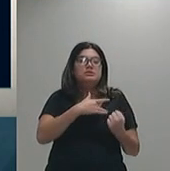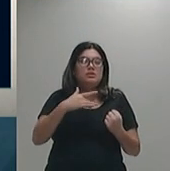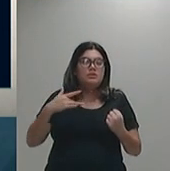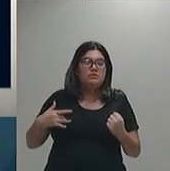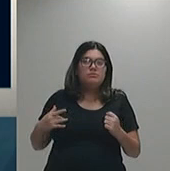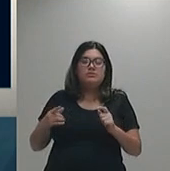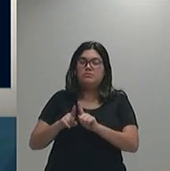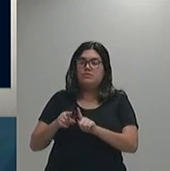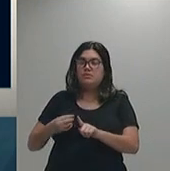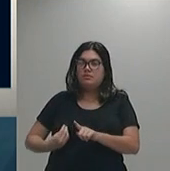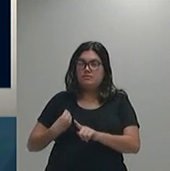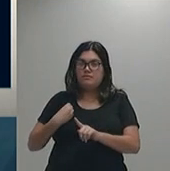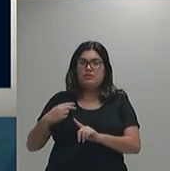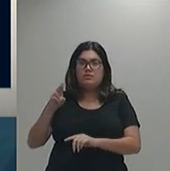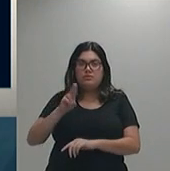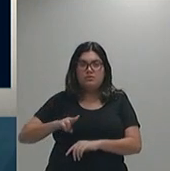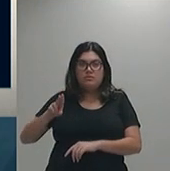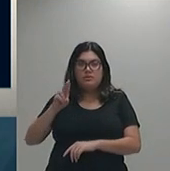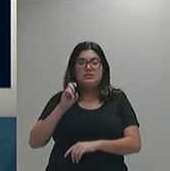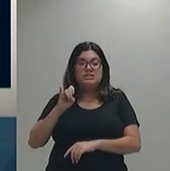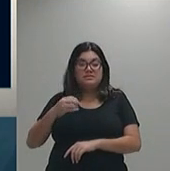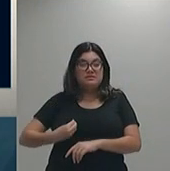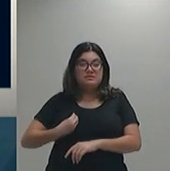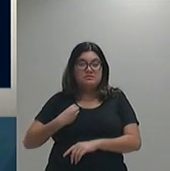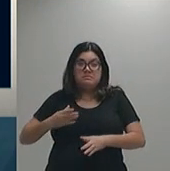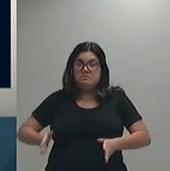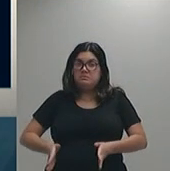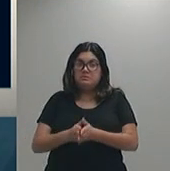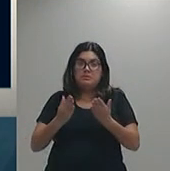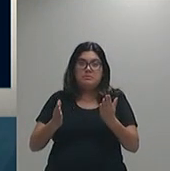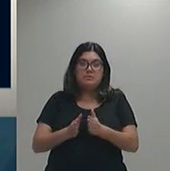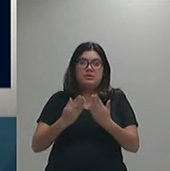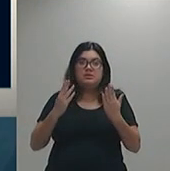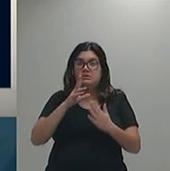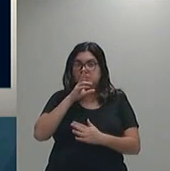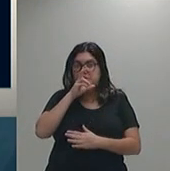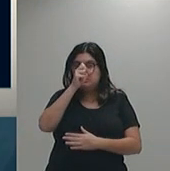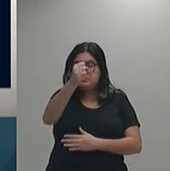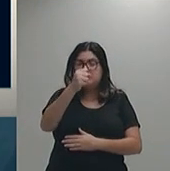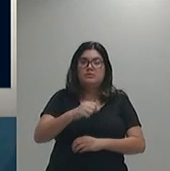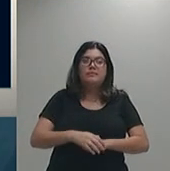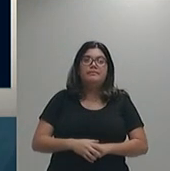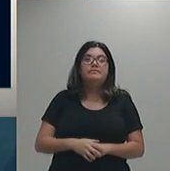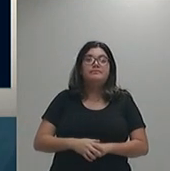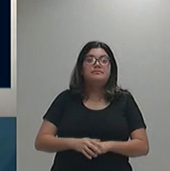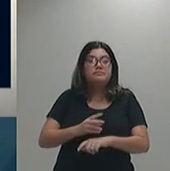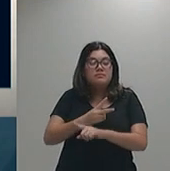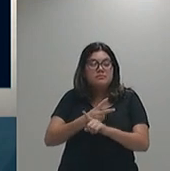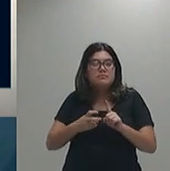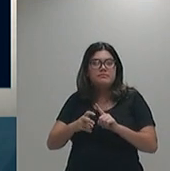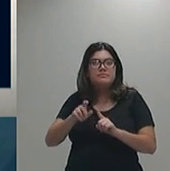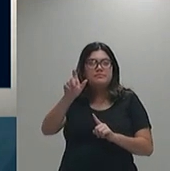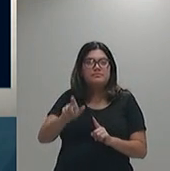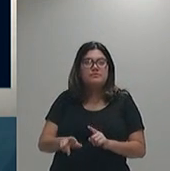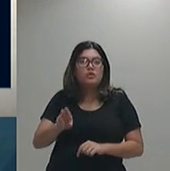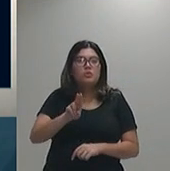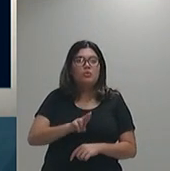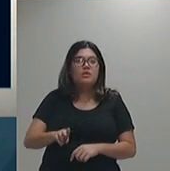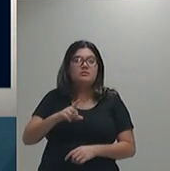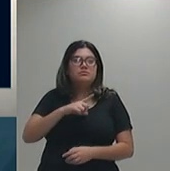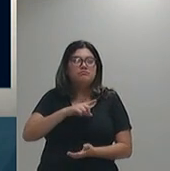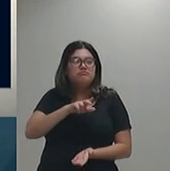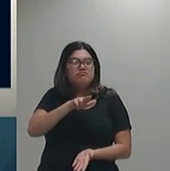encontra em situação de extrema vulnerabilidade nessa perspectiva no caso de usuário internado e submetido